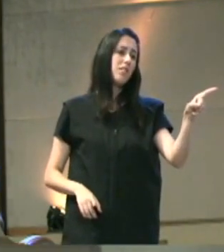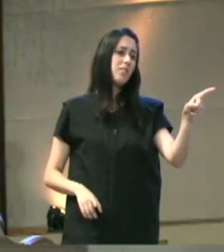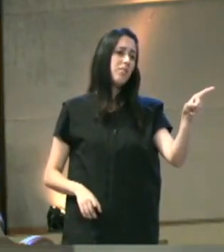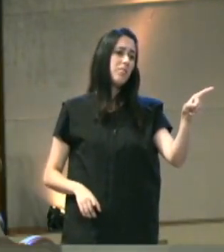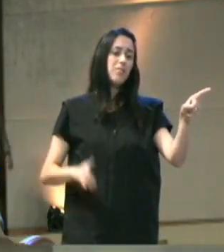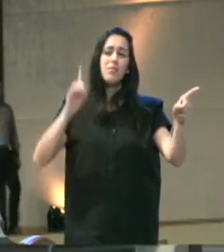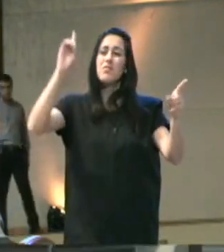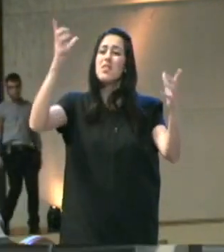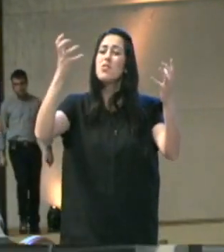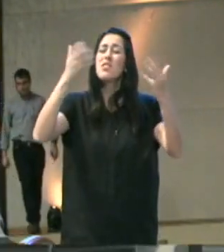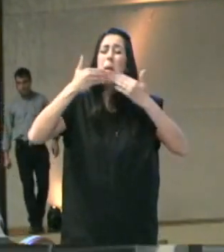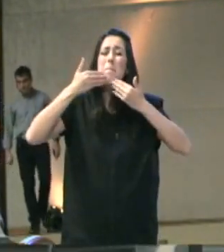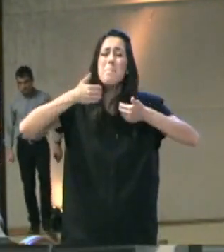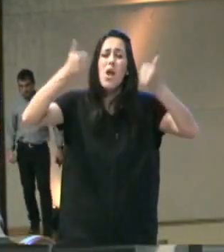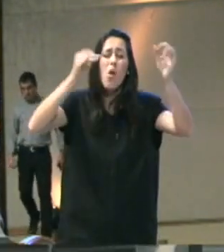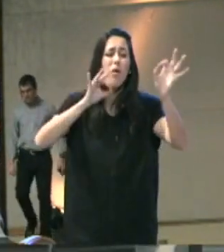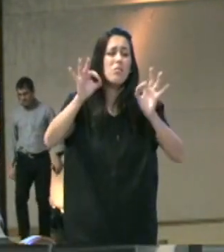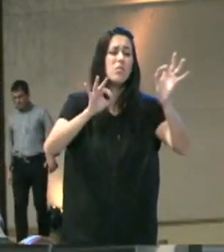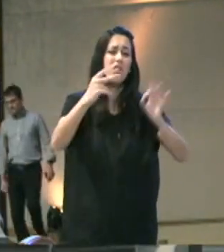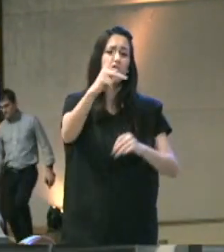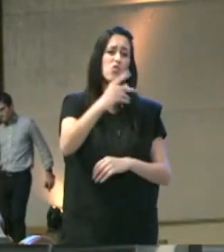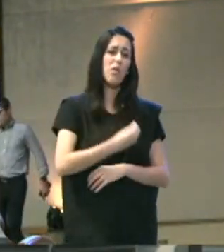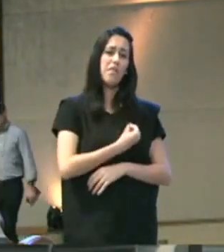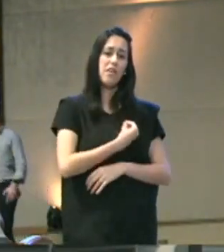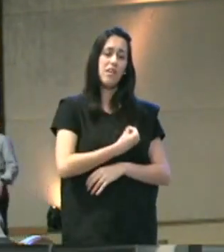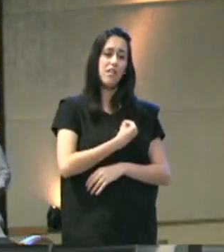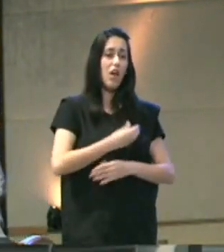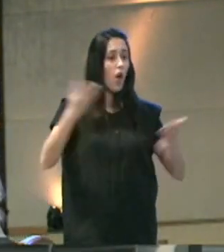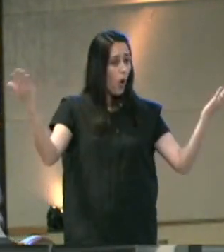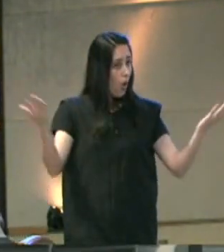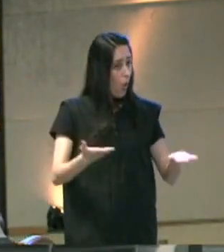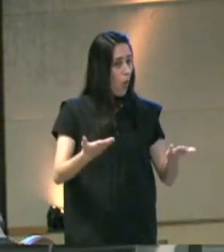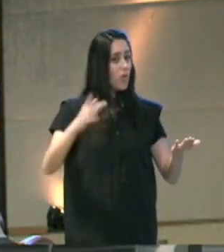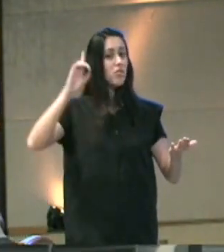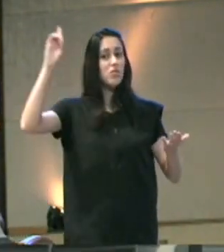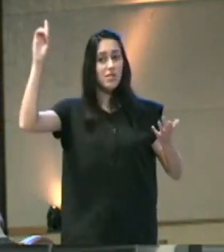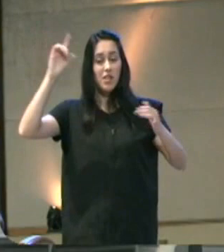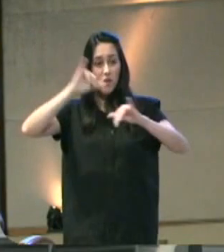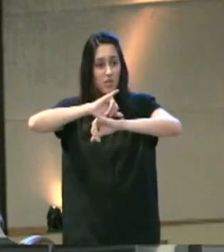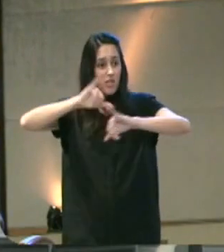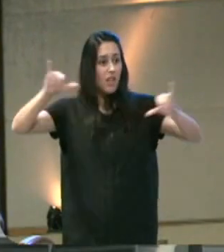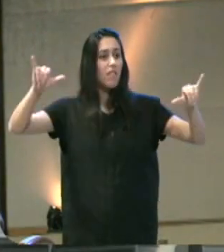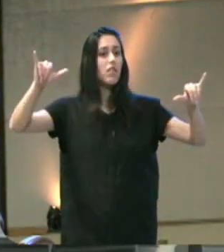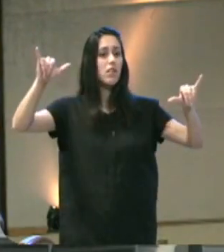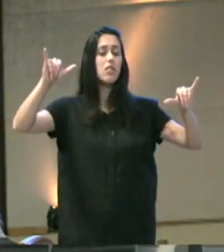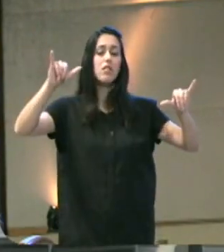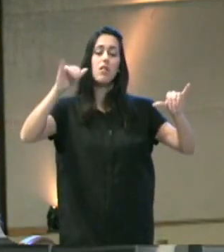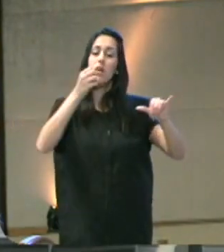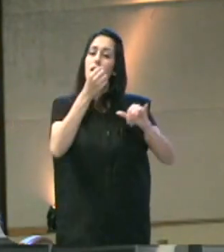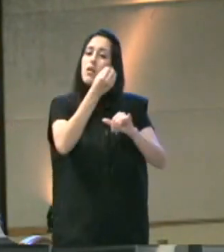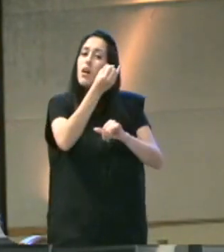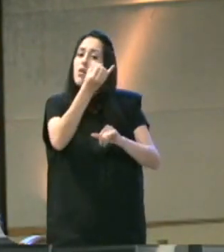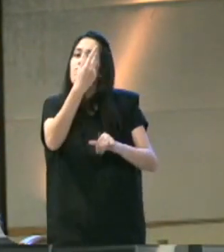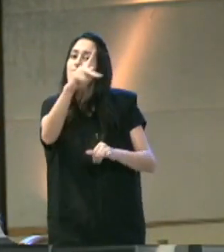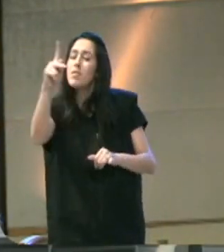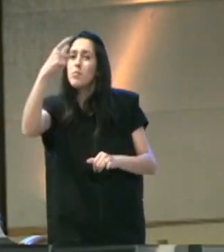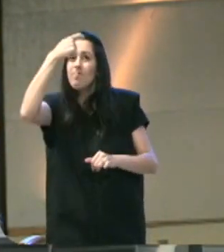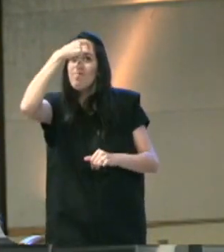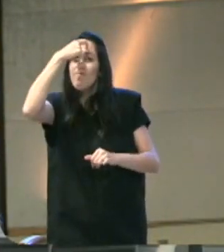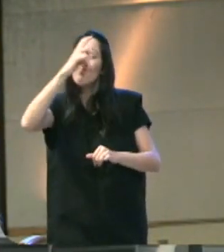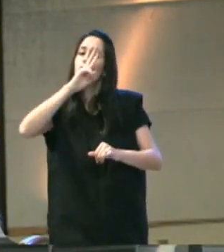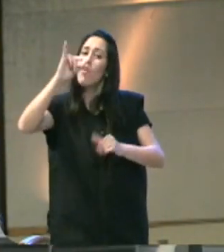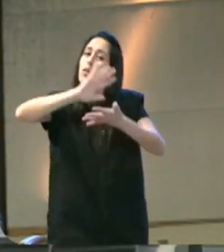tem o melhor para a tua vida. E hoje o Senhor está dizendo assim, eu vou destruir algumas fortalezas no teu entendimento.